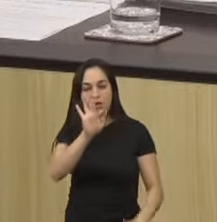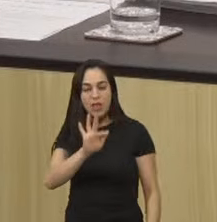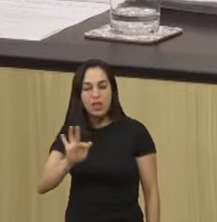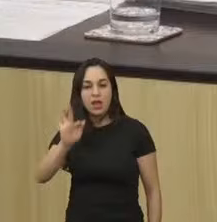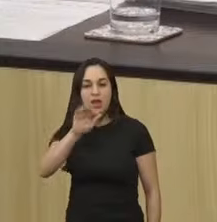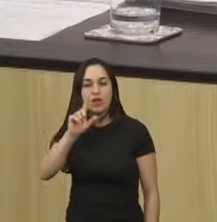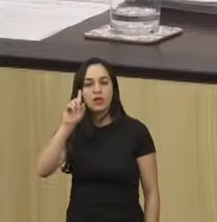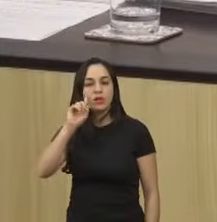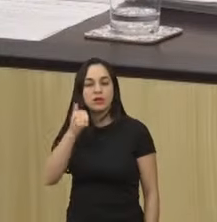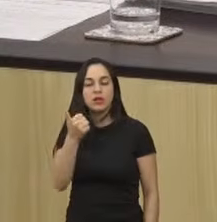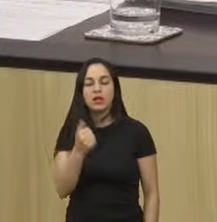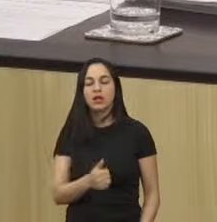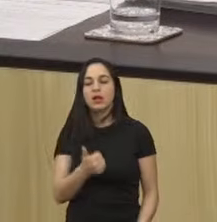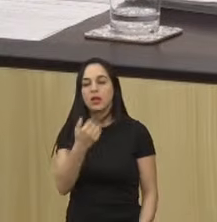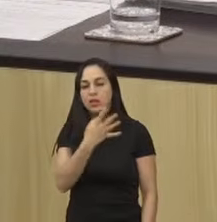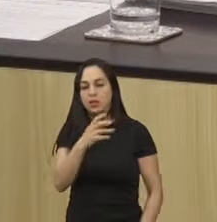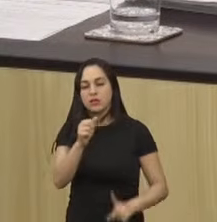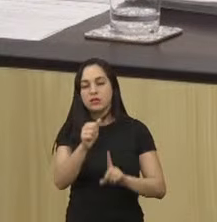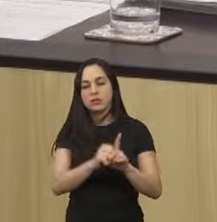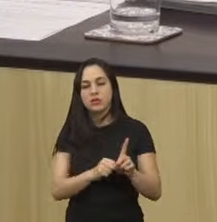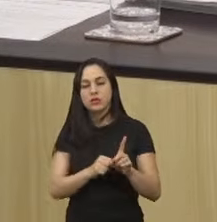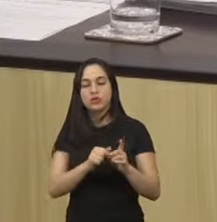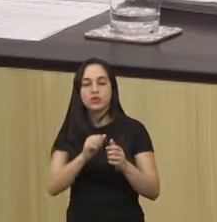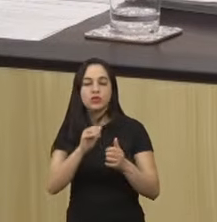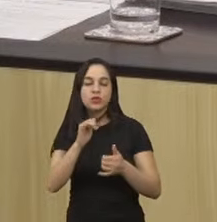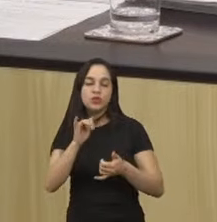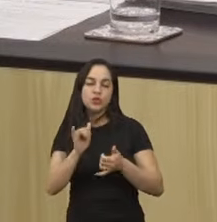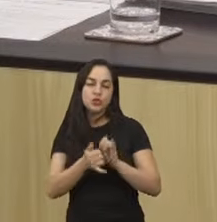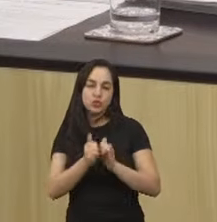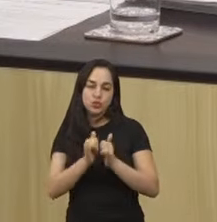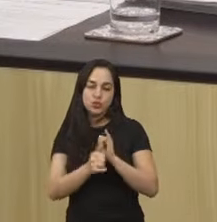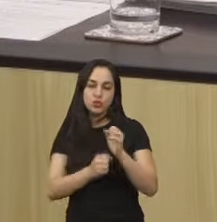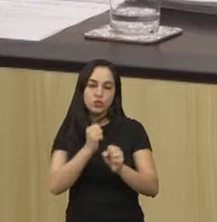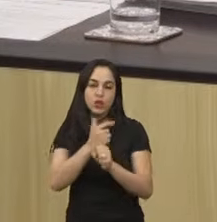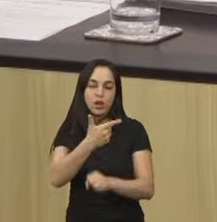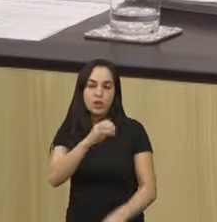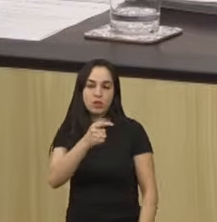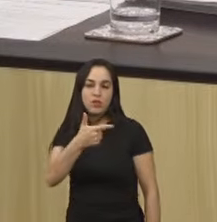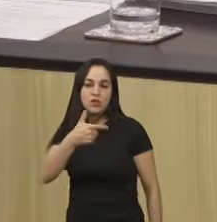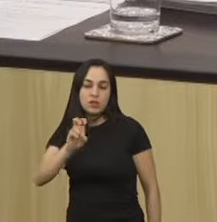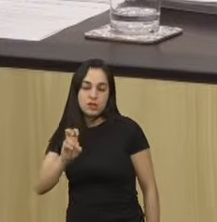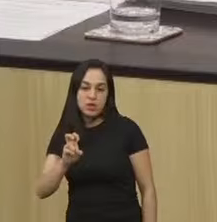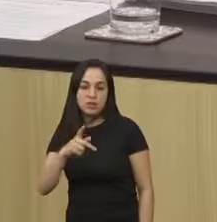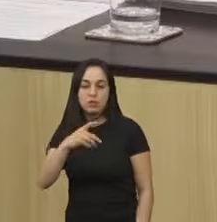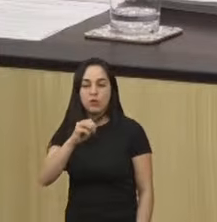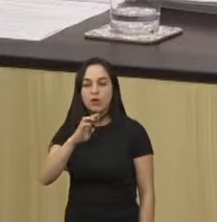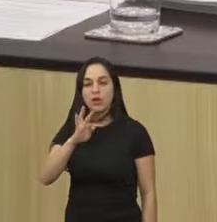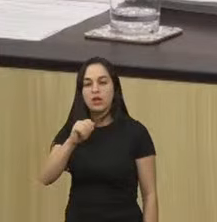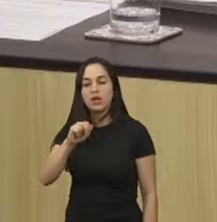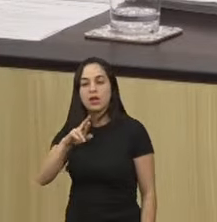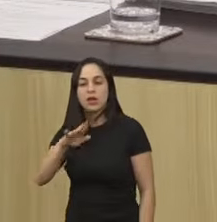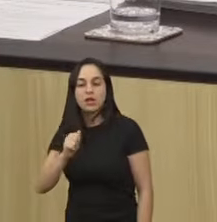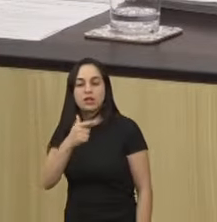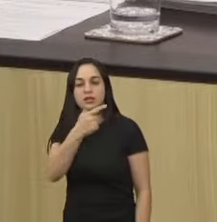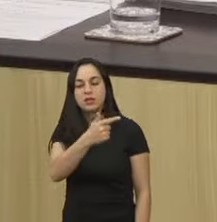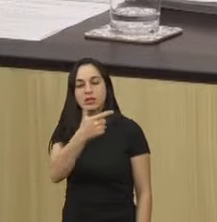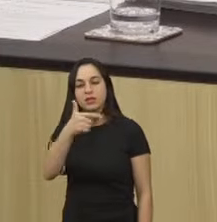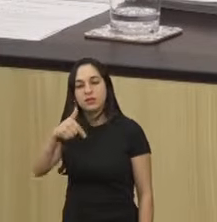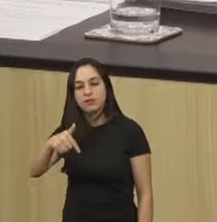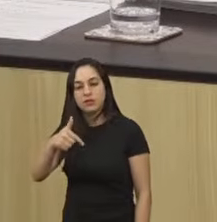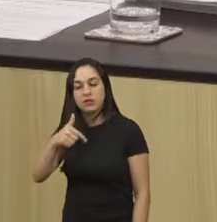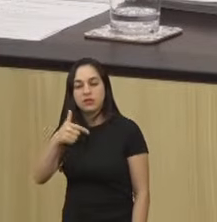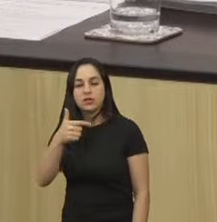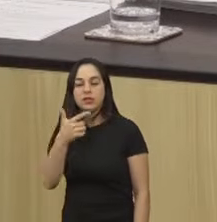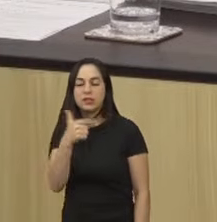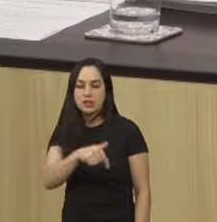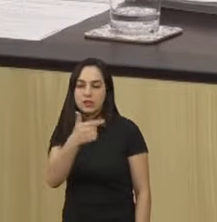de julho de 2023, e Portaria número 724, de 15 de junho de